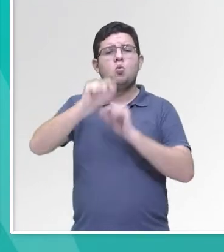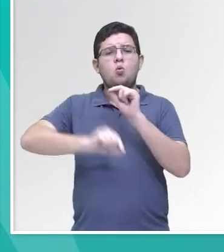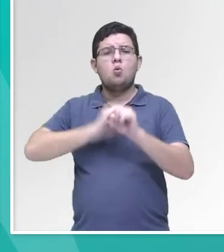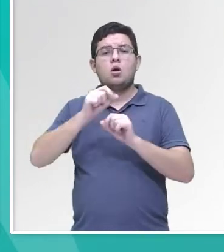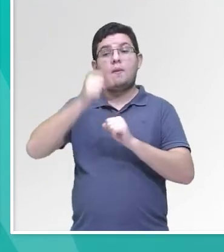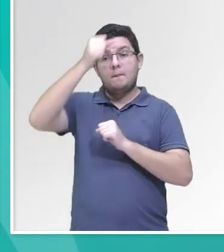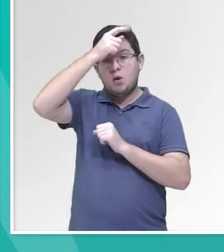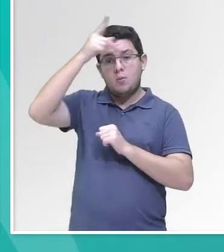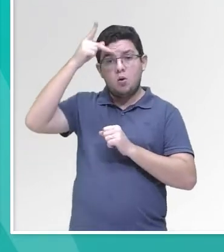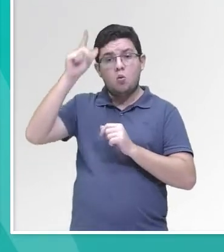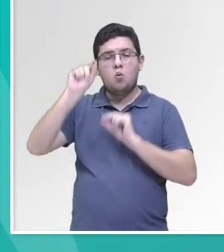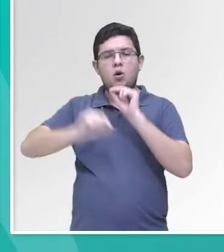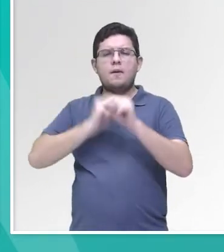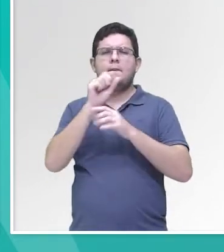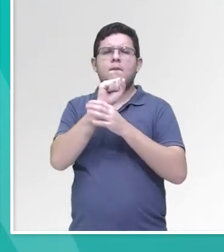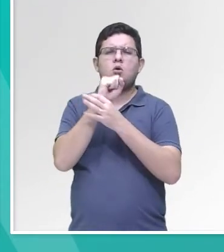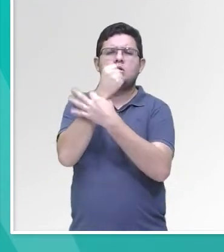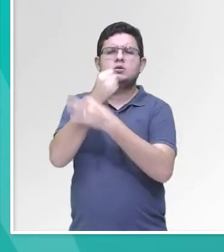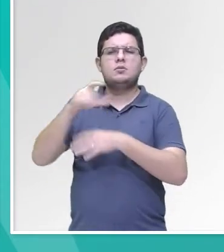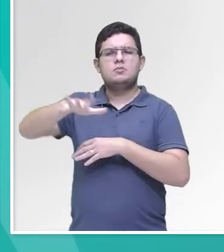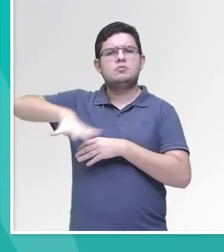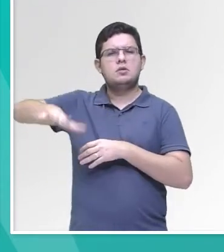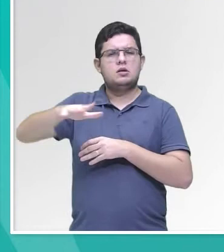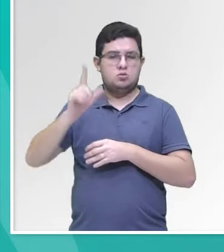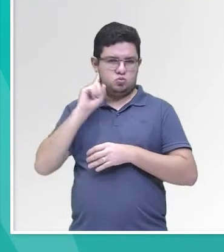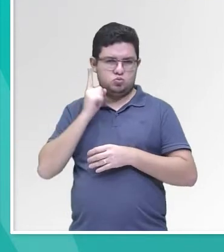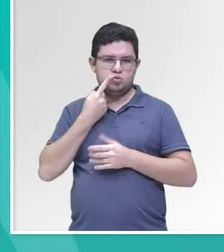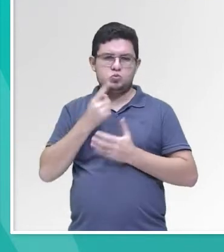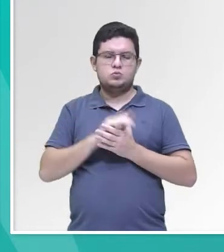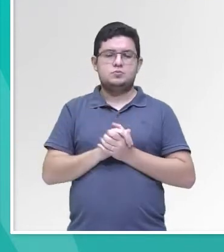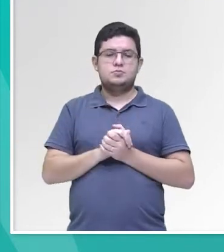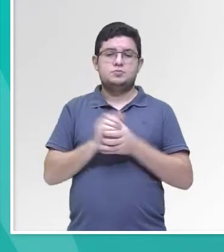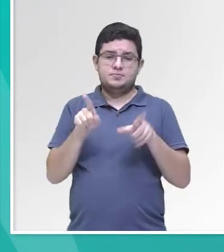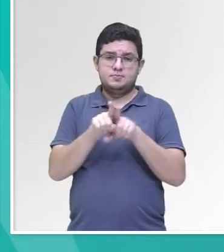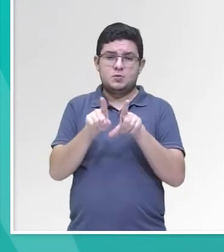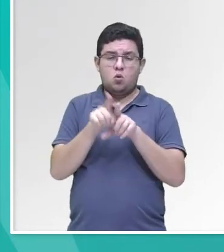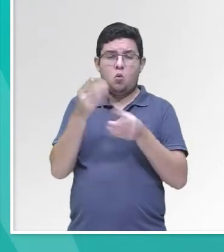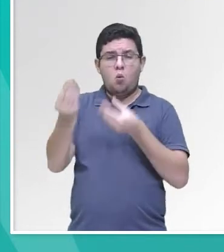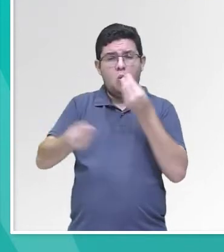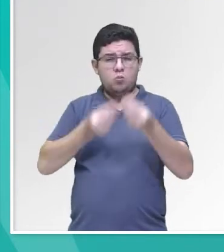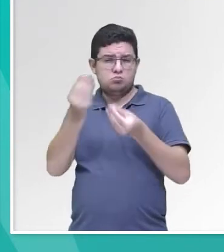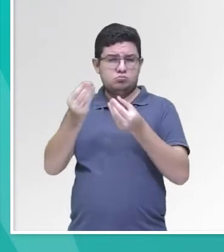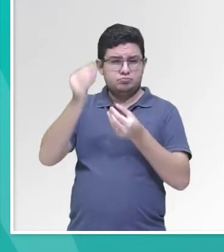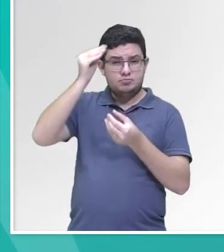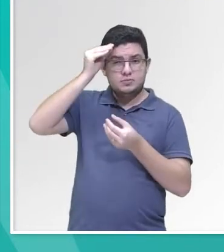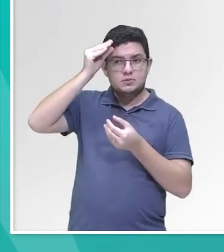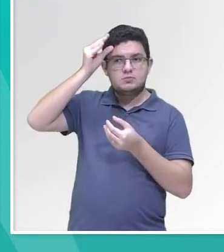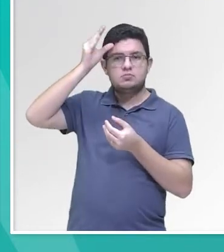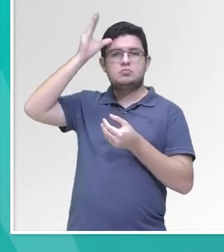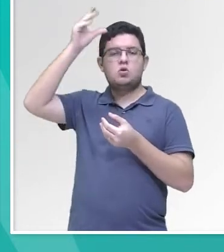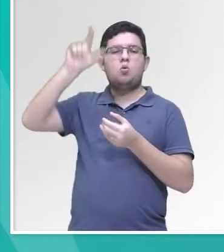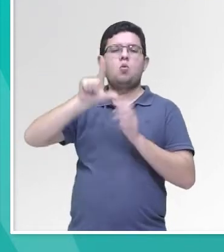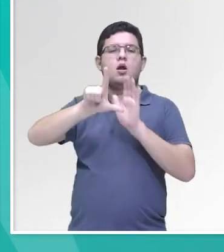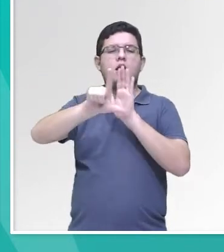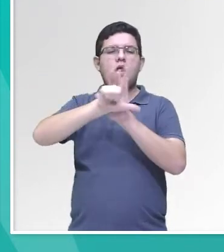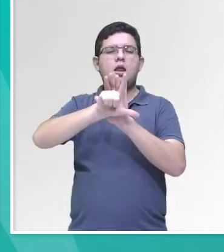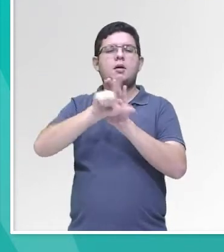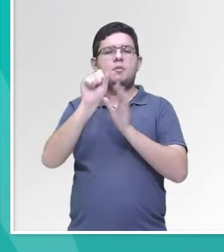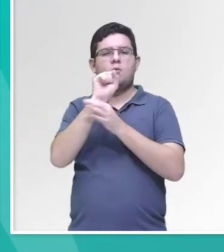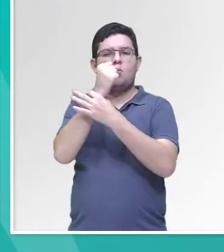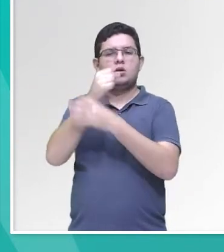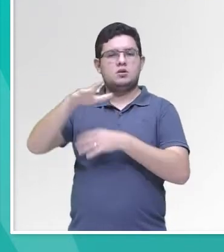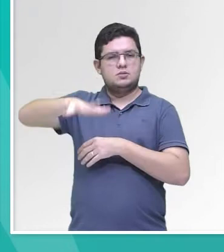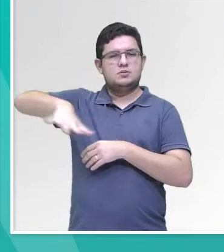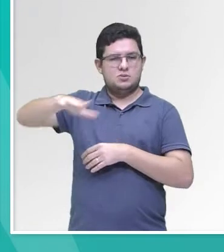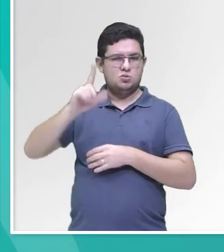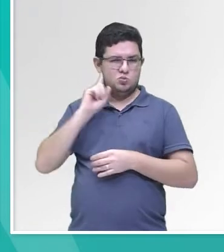de proteção a esse grupo, por meio do aprofundamento do conhecimento das leis que protegem essa camada, para que, a partir da